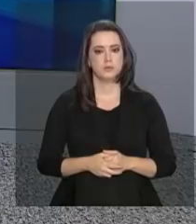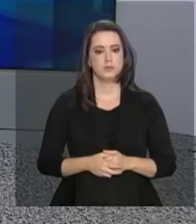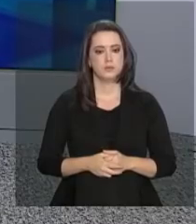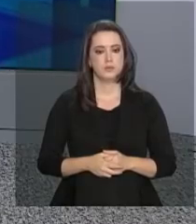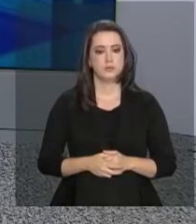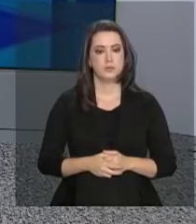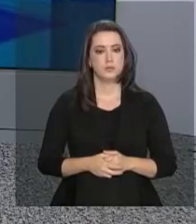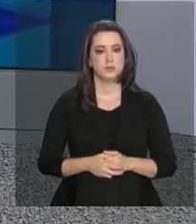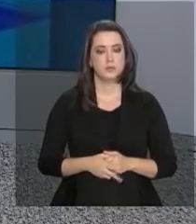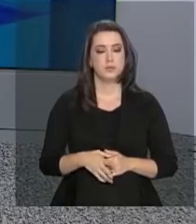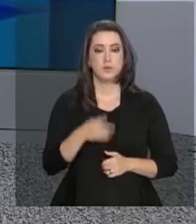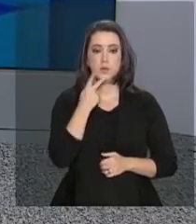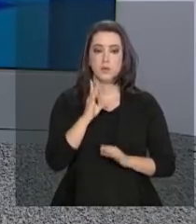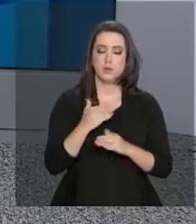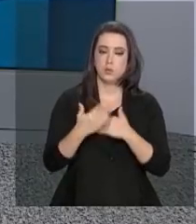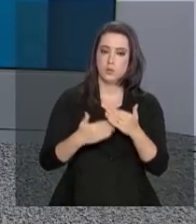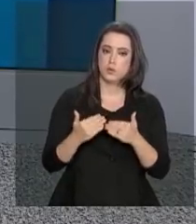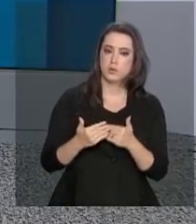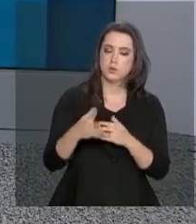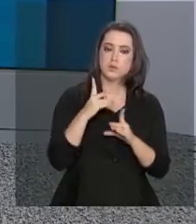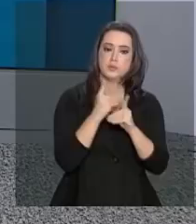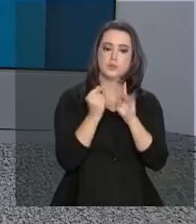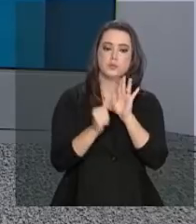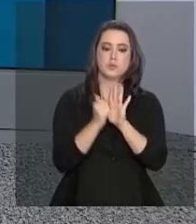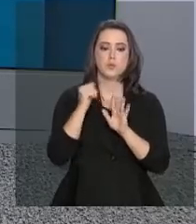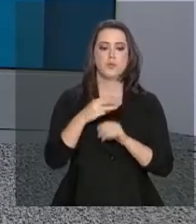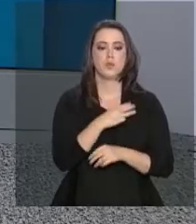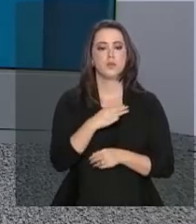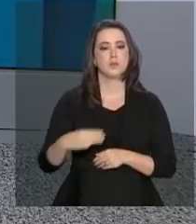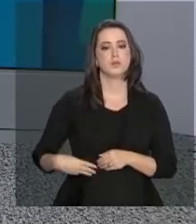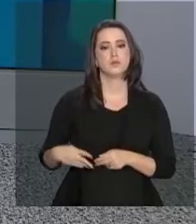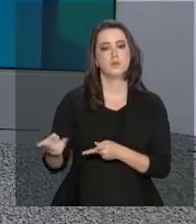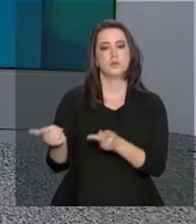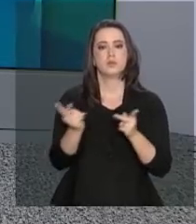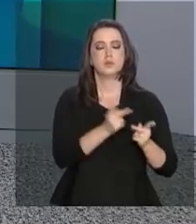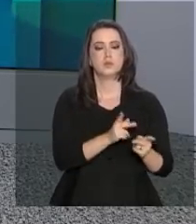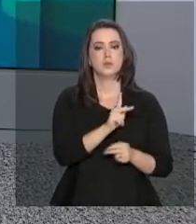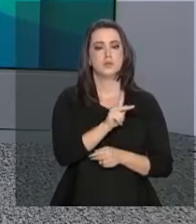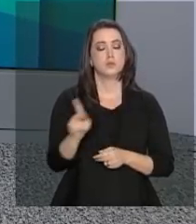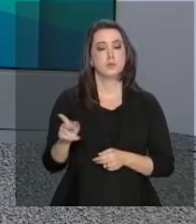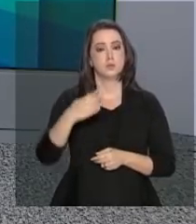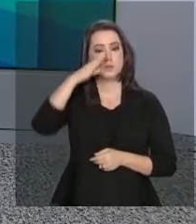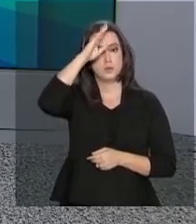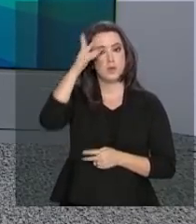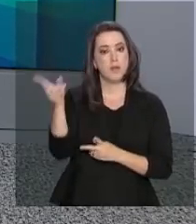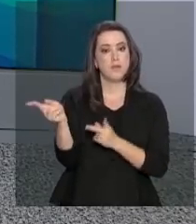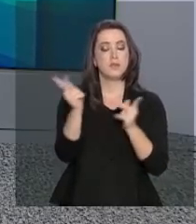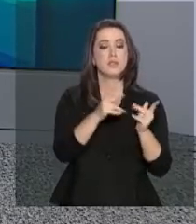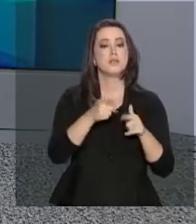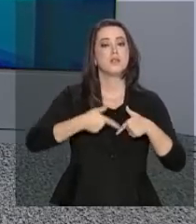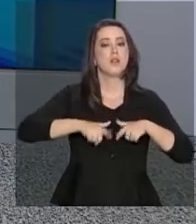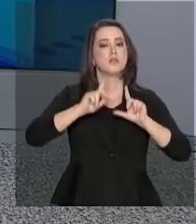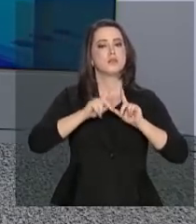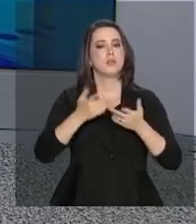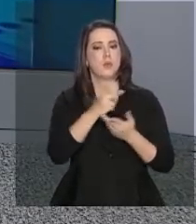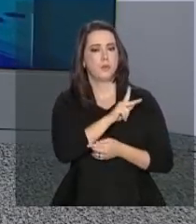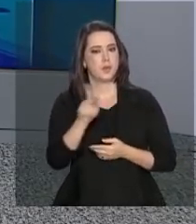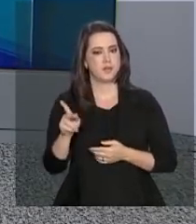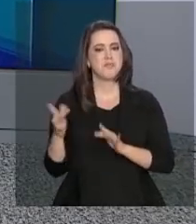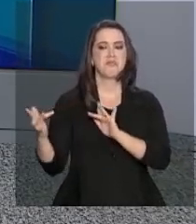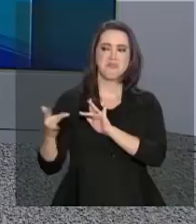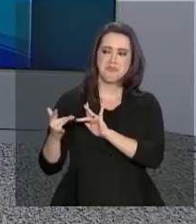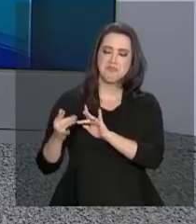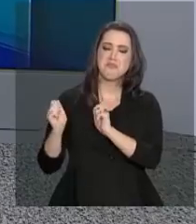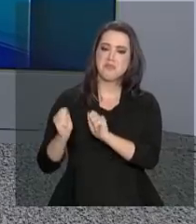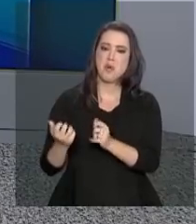ainda durante o encontro o primeiro ministro convidou jair bolsonaro a visitar israel o presidente eleito aceitou o